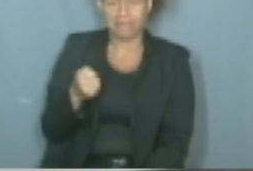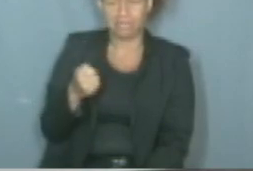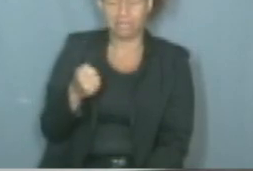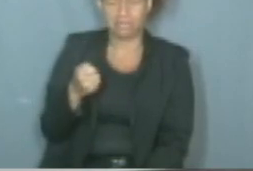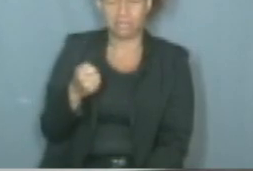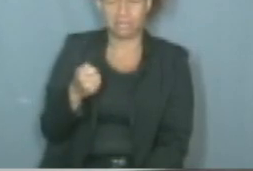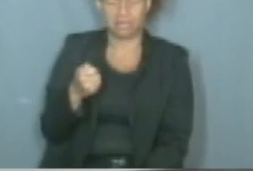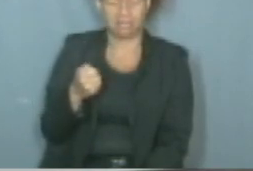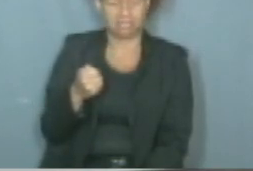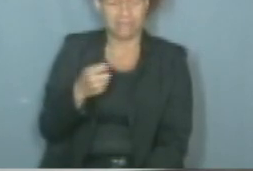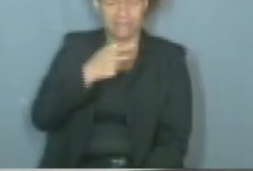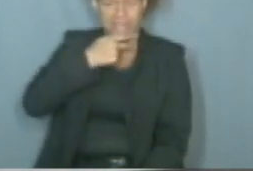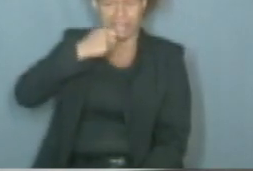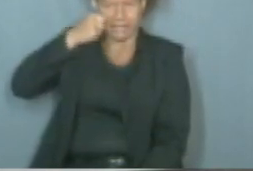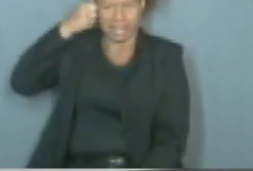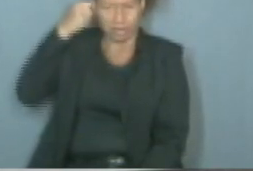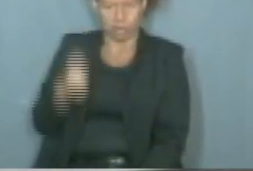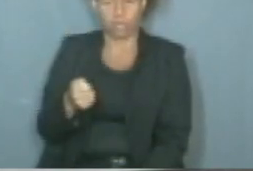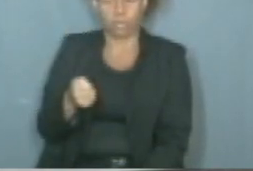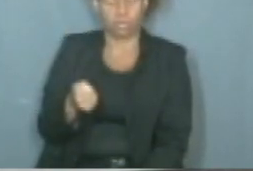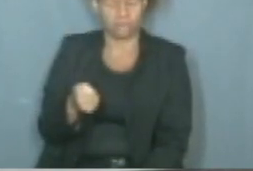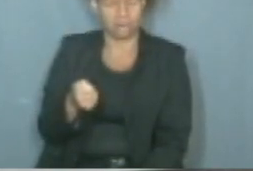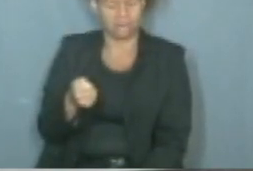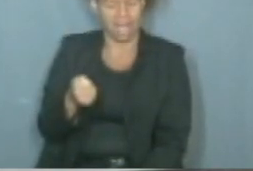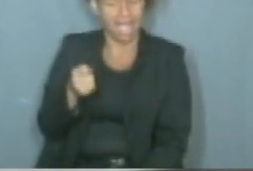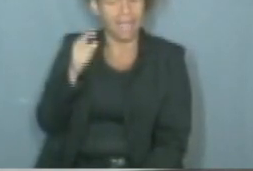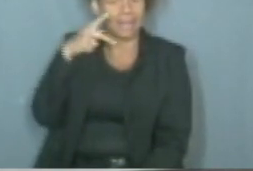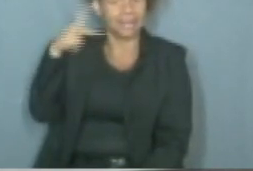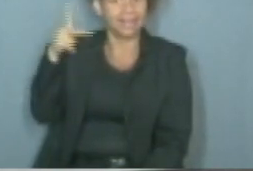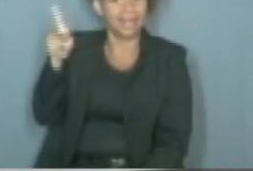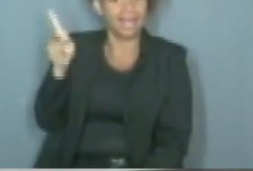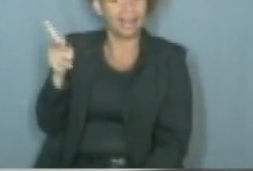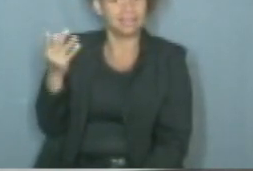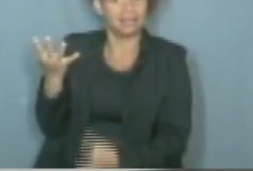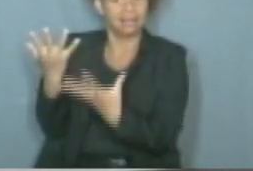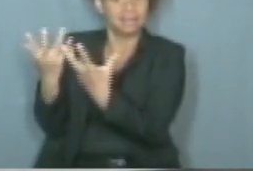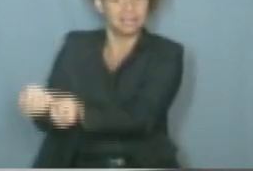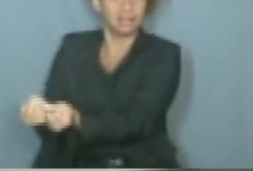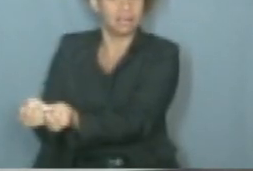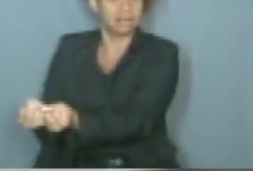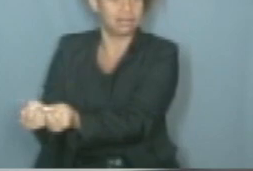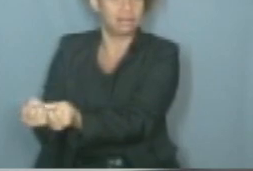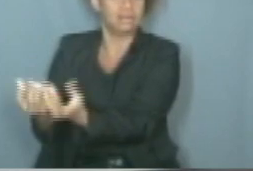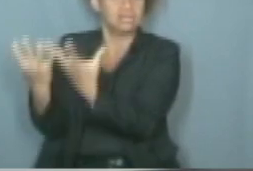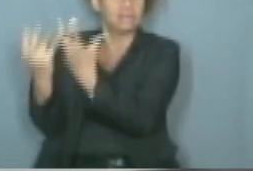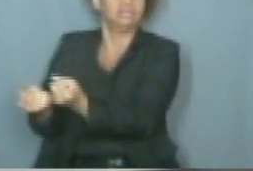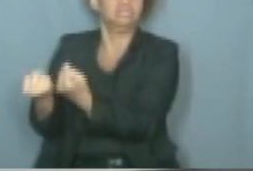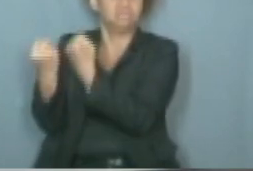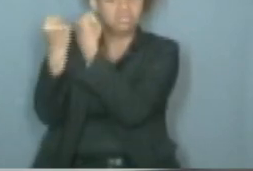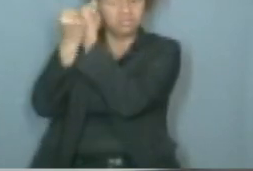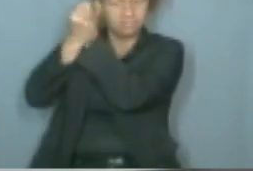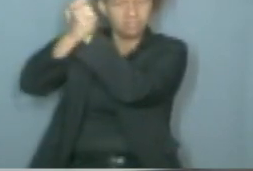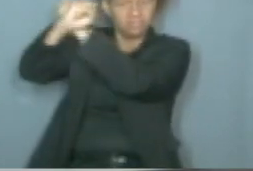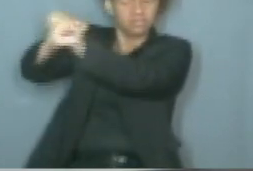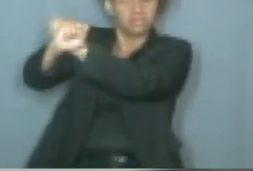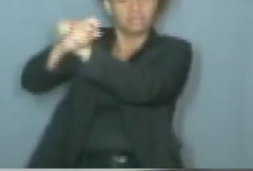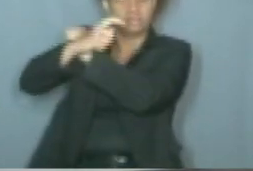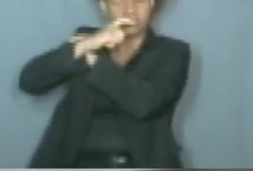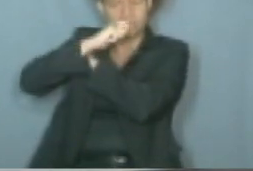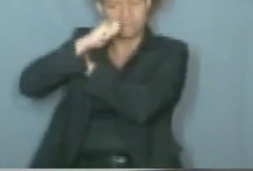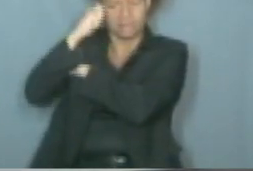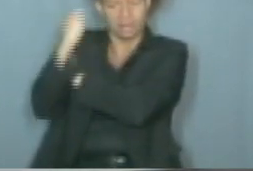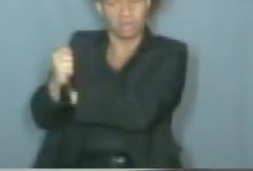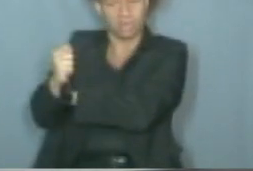Não, ditadura é aquilo que eles defendem. Eles defendem ditadores e torturadores.